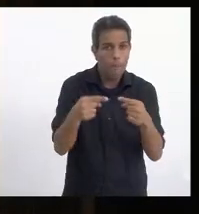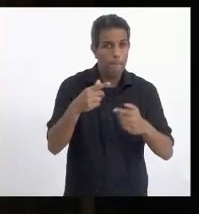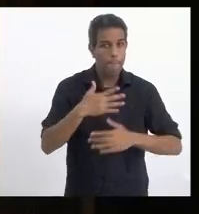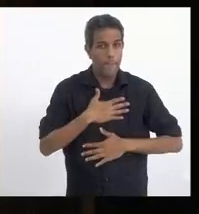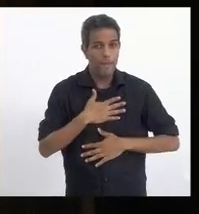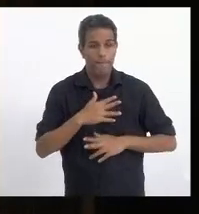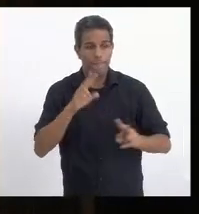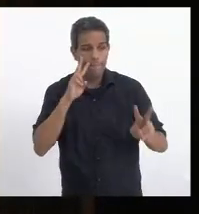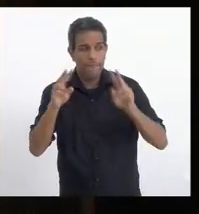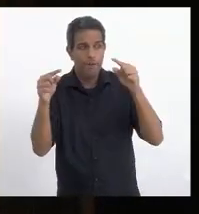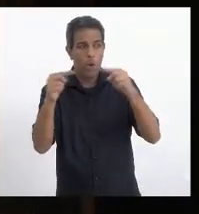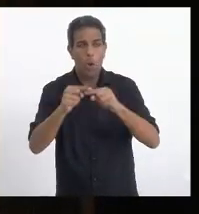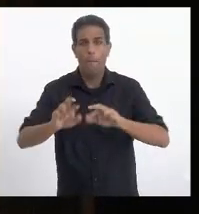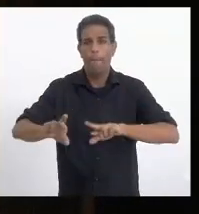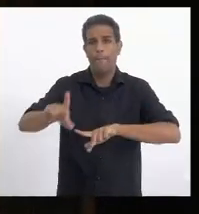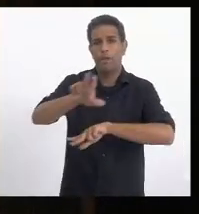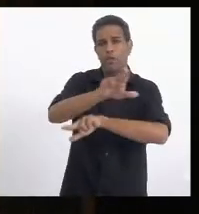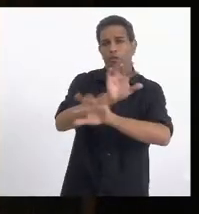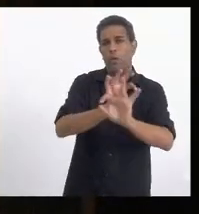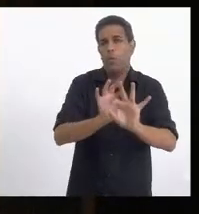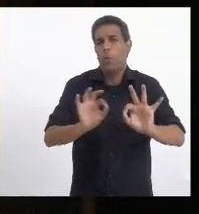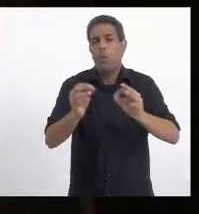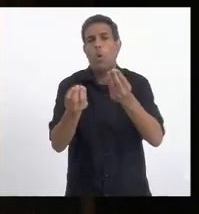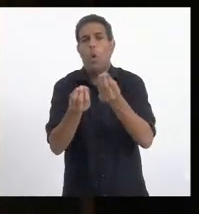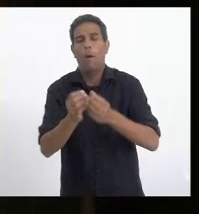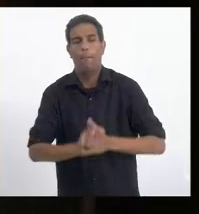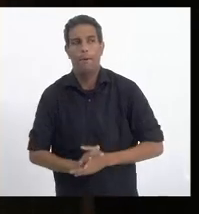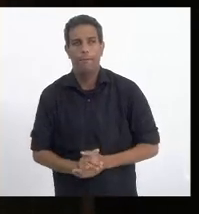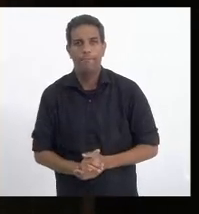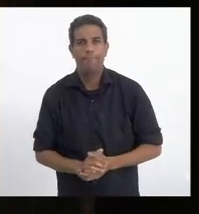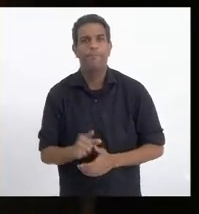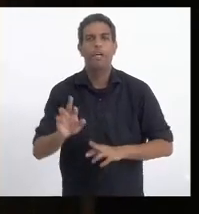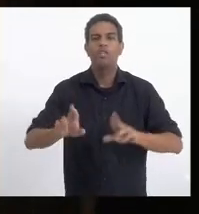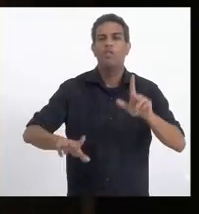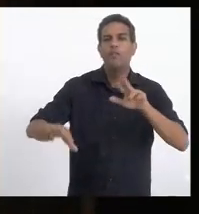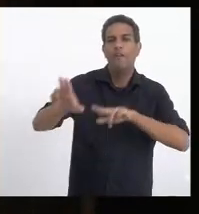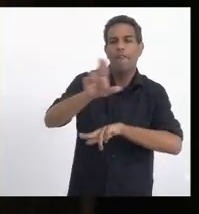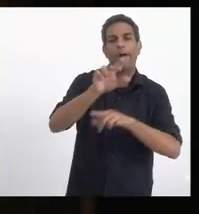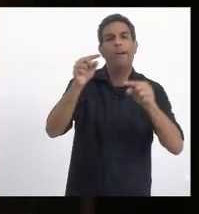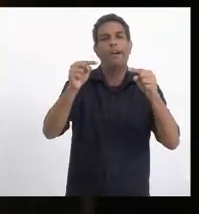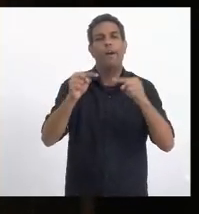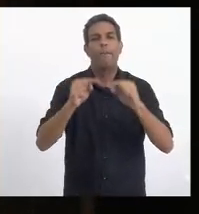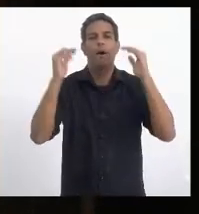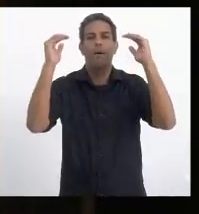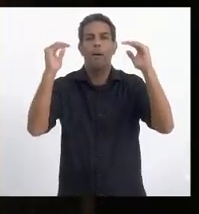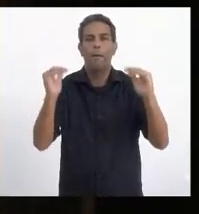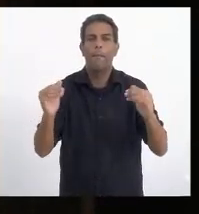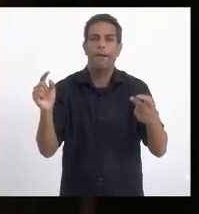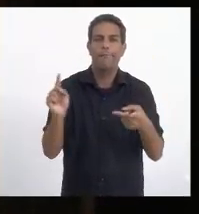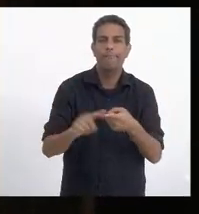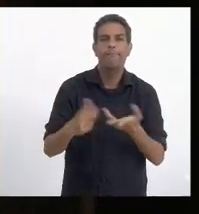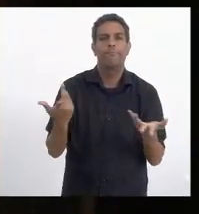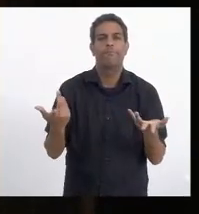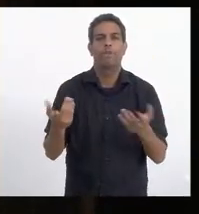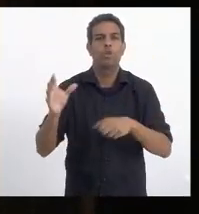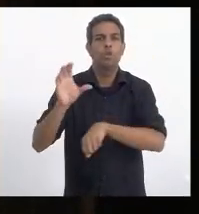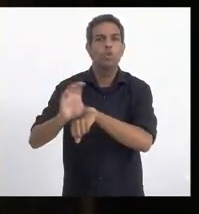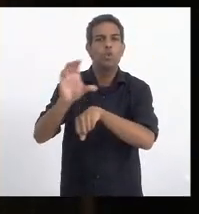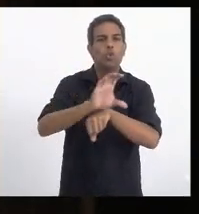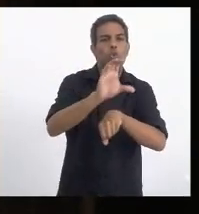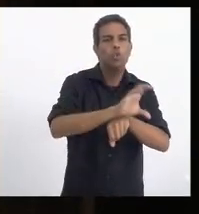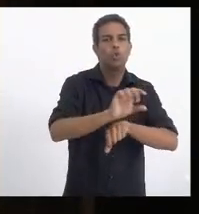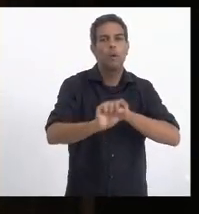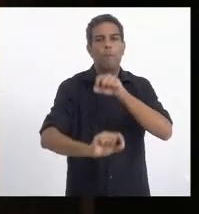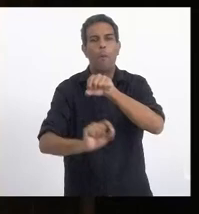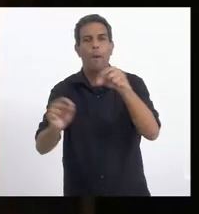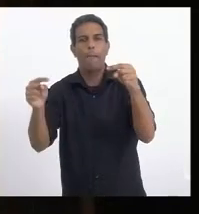meu entender realmente uma diferenciação entre isso eu acho que a diferença não são existe na hierarquia existe ou não nos cursos